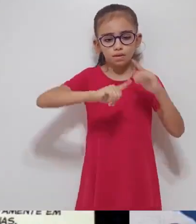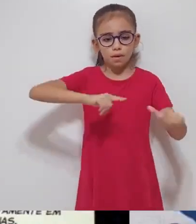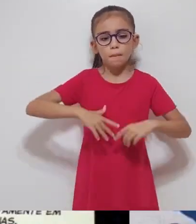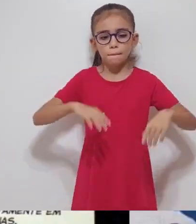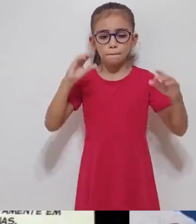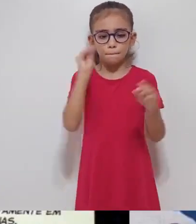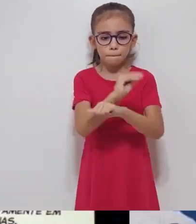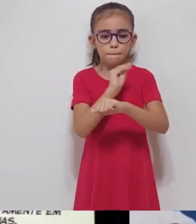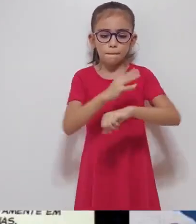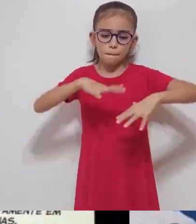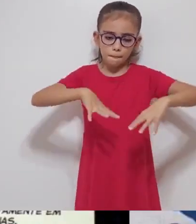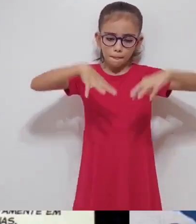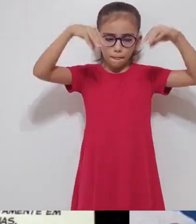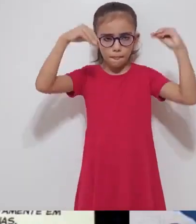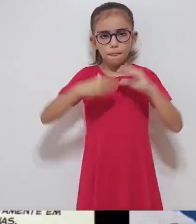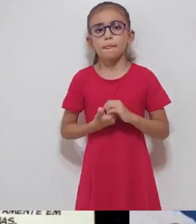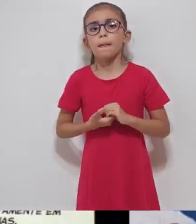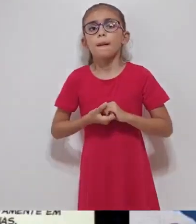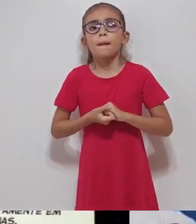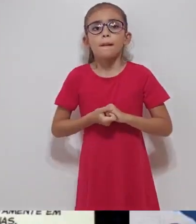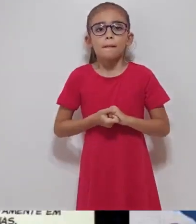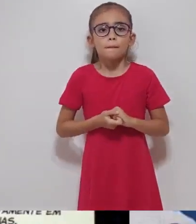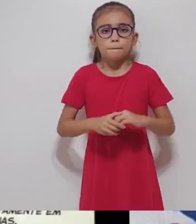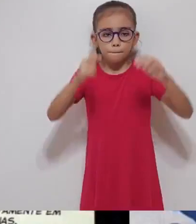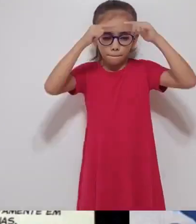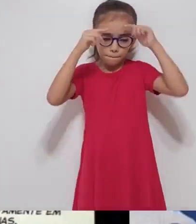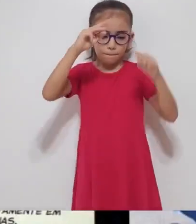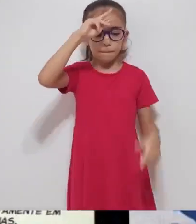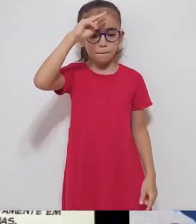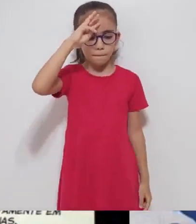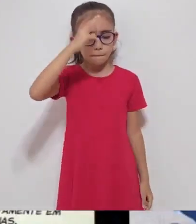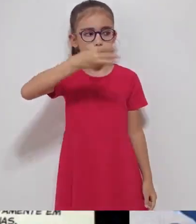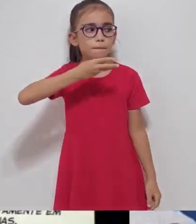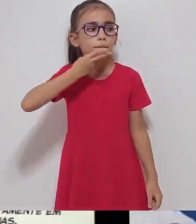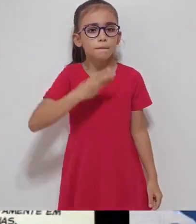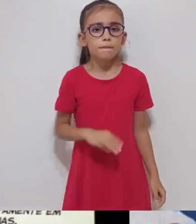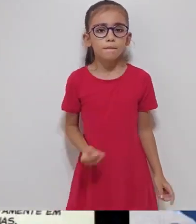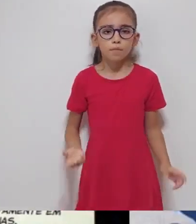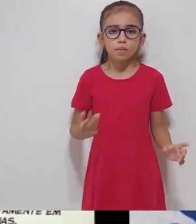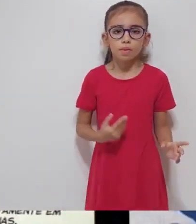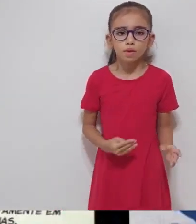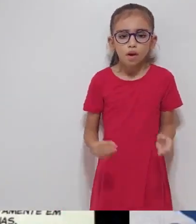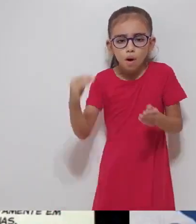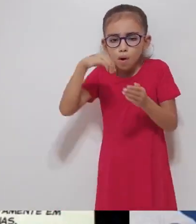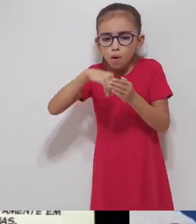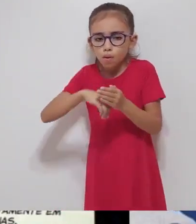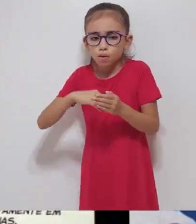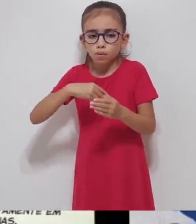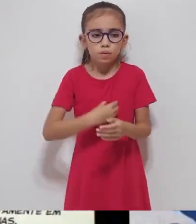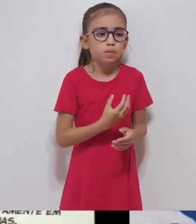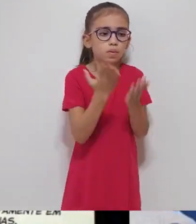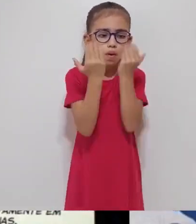Obadia era o mordomo, aquele que cuidava do palácio do rei Acabe. E ele escondeu e